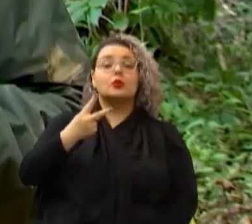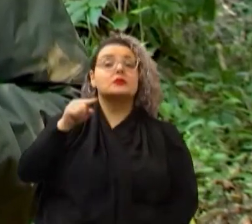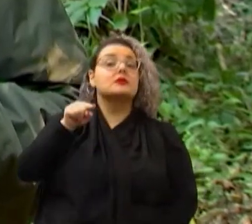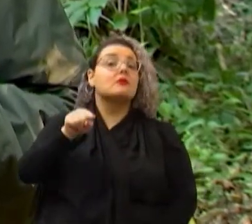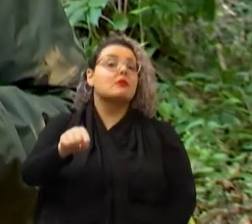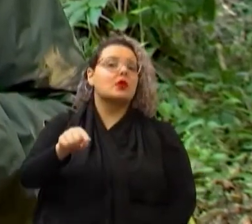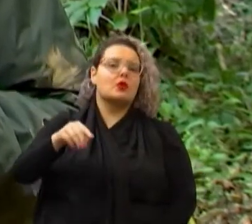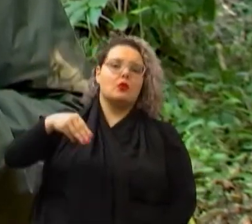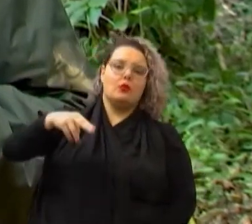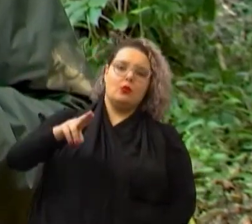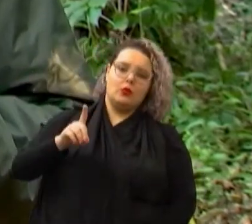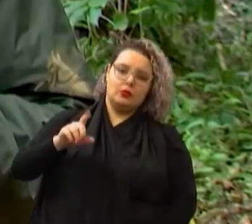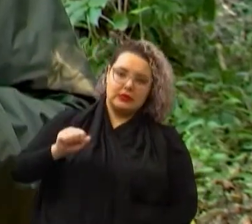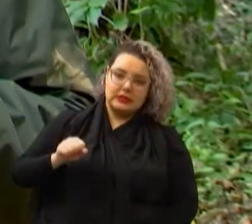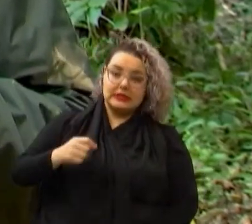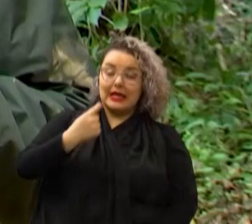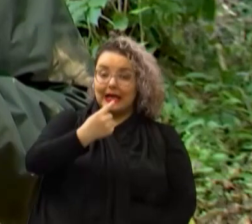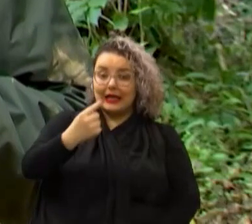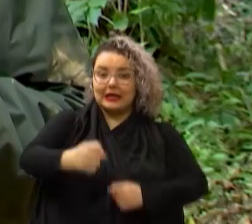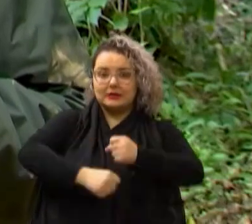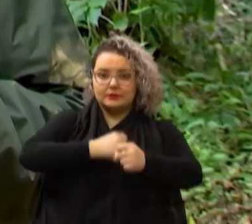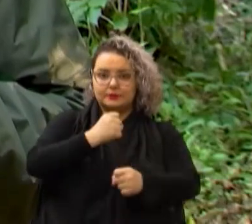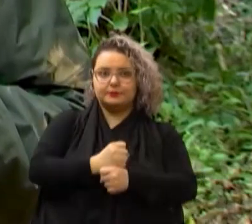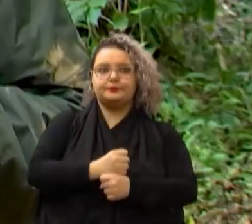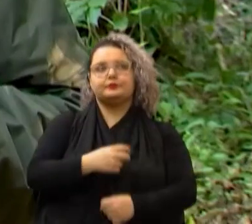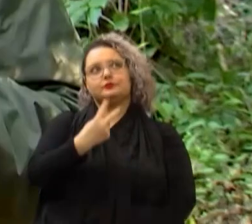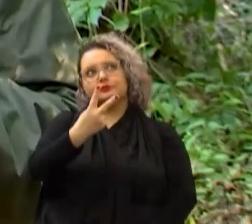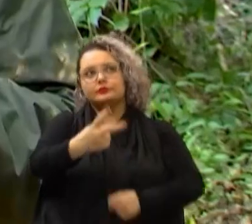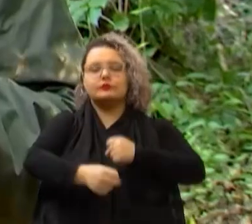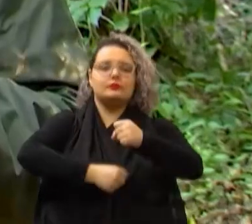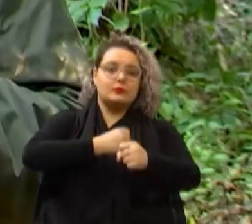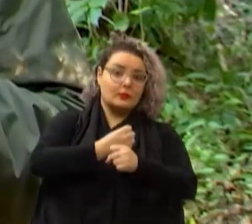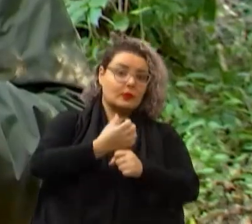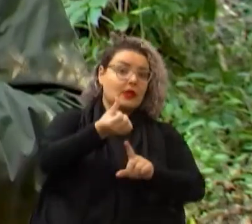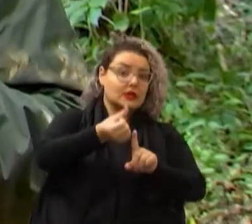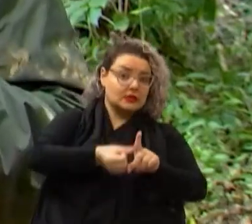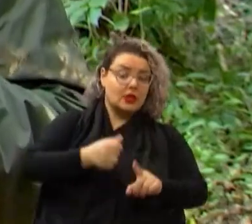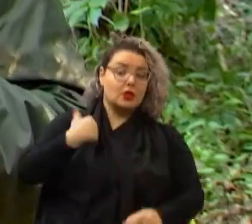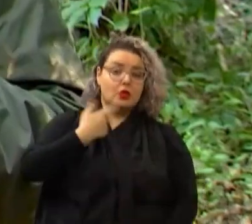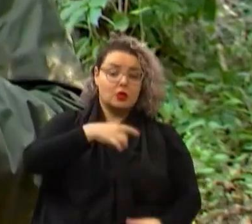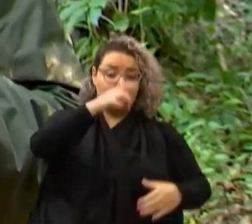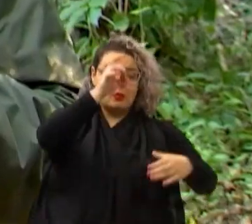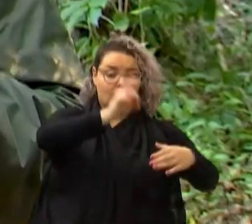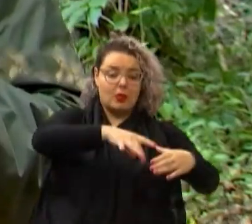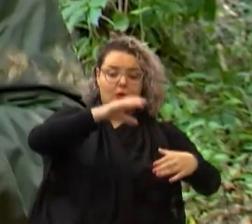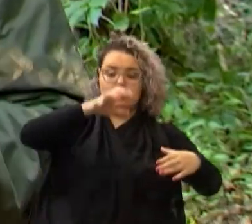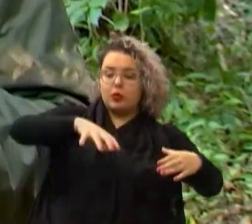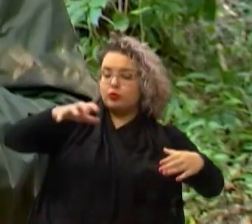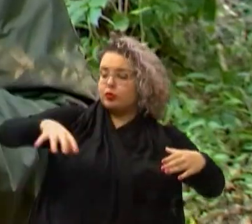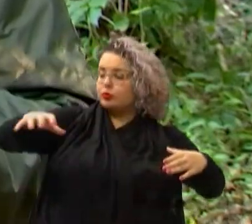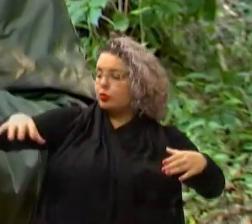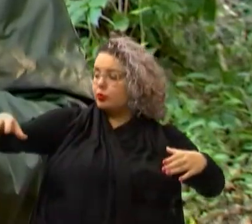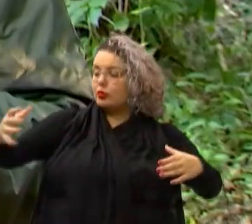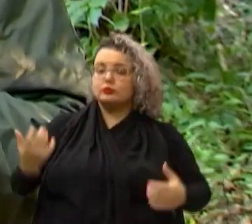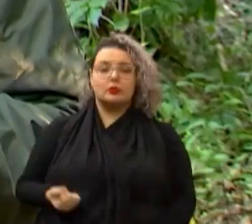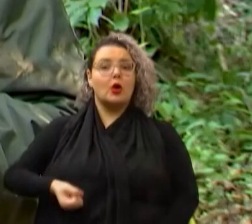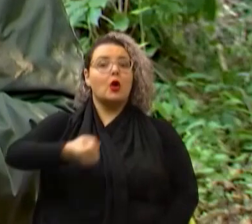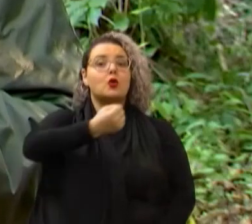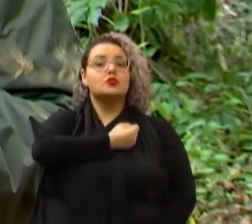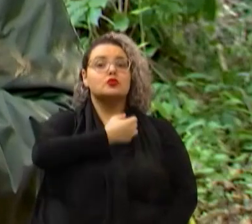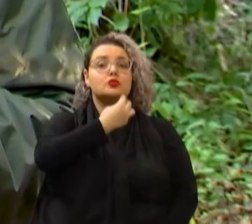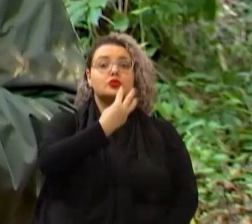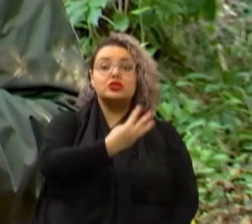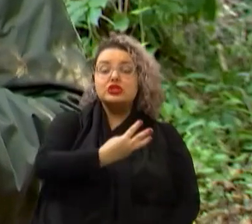produzindo em torno de 12 mil mudas por ano. 2 anos e meio, nós já plantamos algo